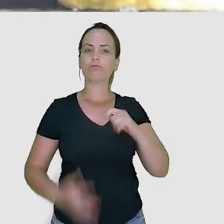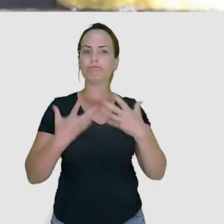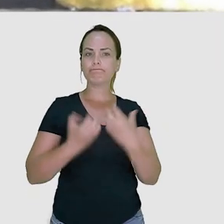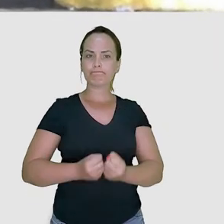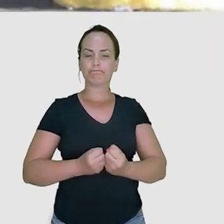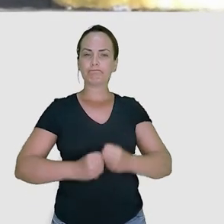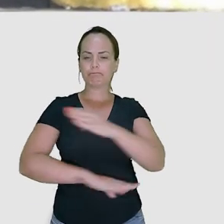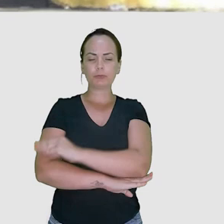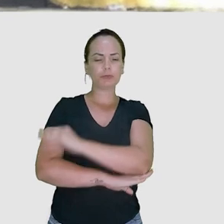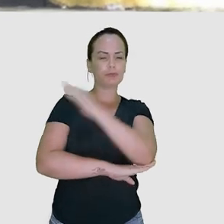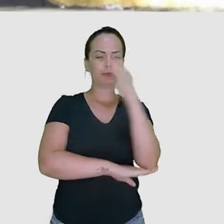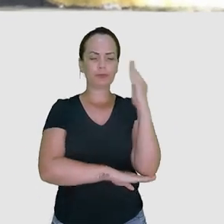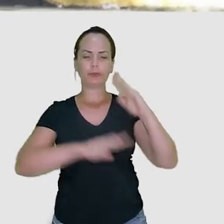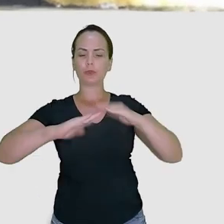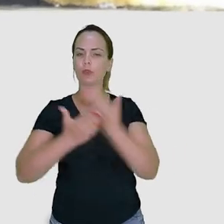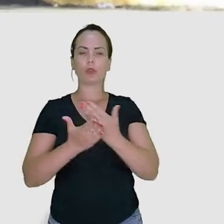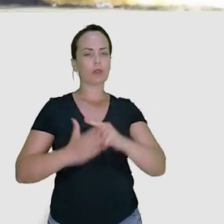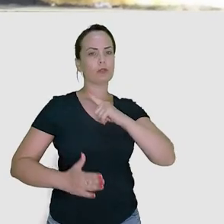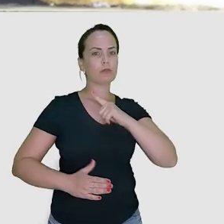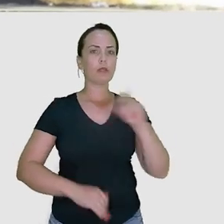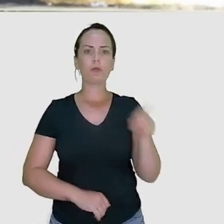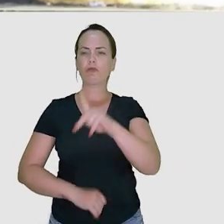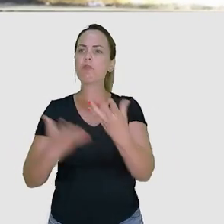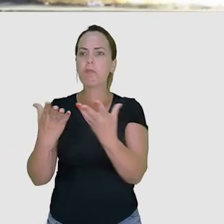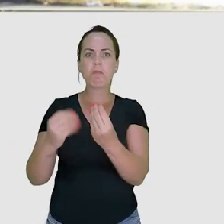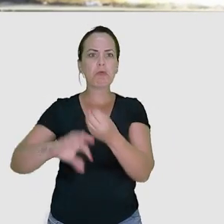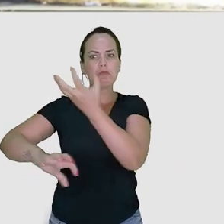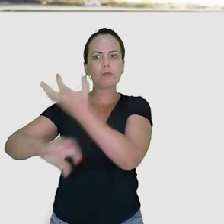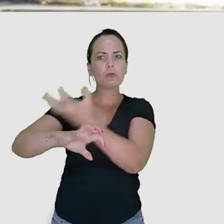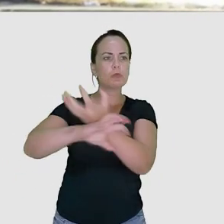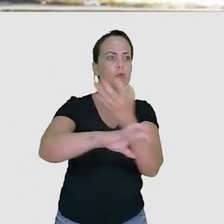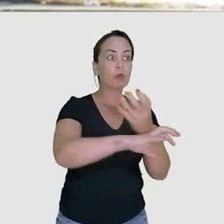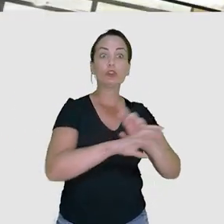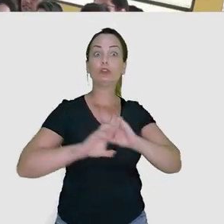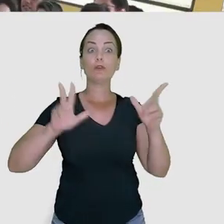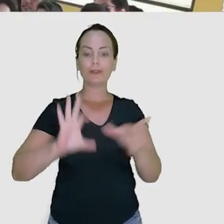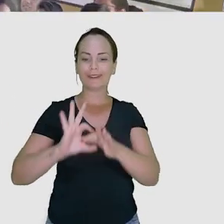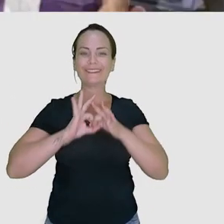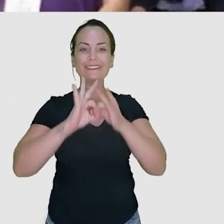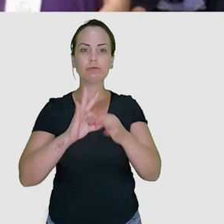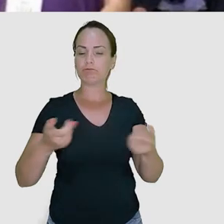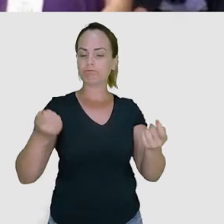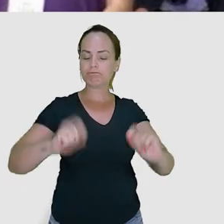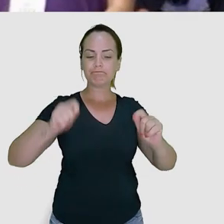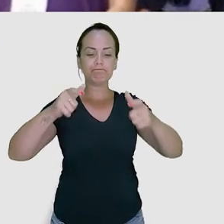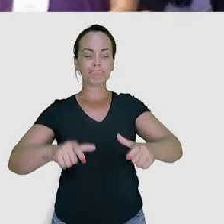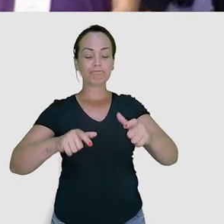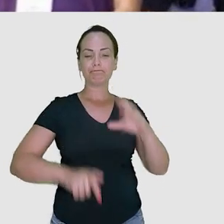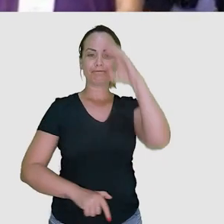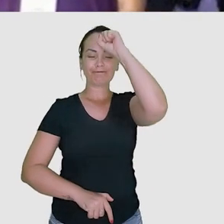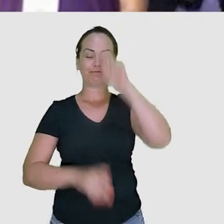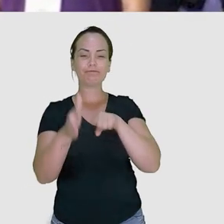A Escola Estadual Vitor Meirelles adotou o Programa de Ensino Integral de São Paulo e conta com professores de todas as áreas do conhecimento que